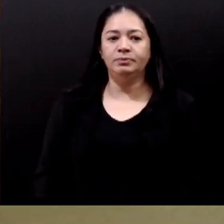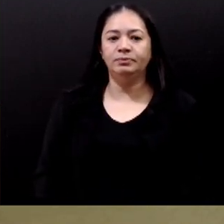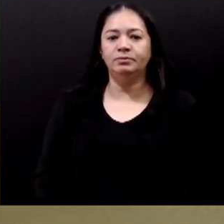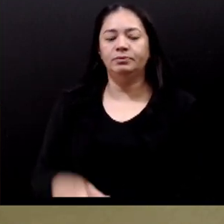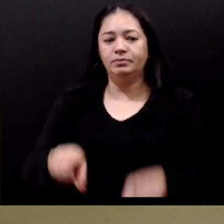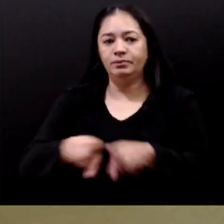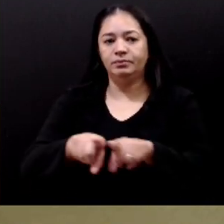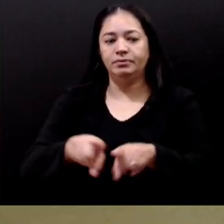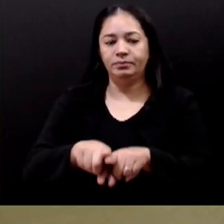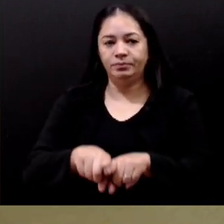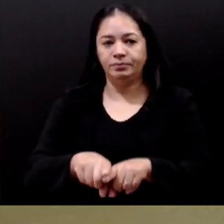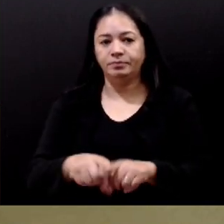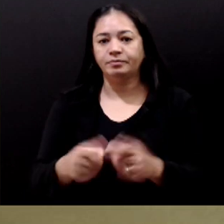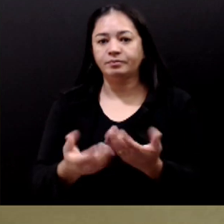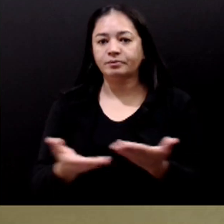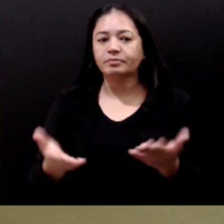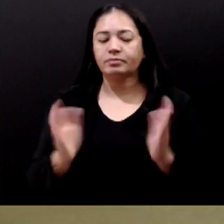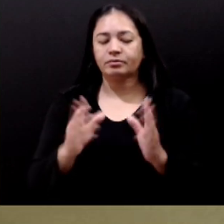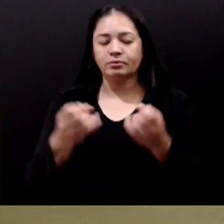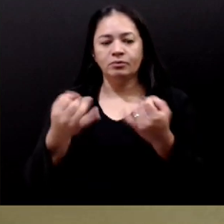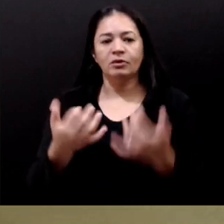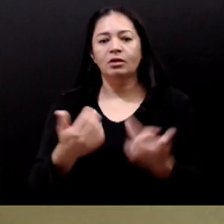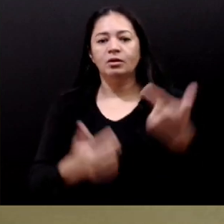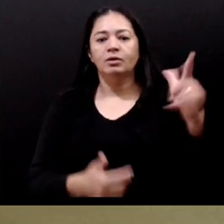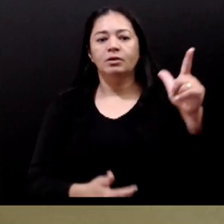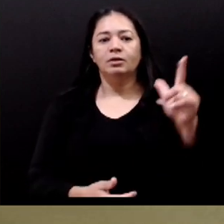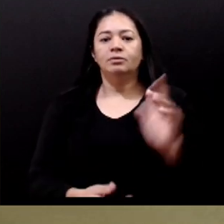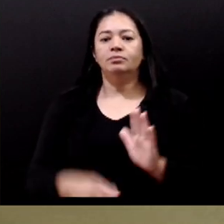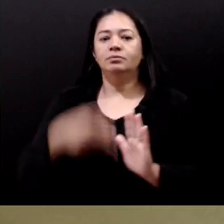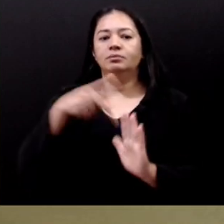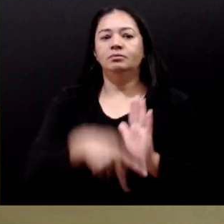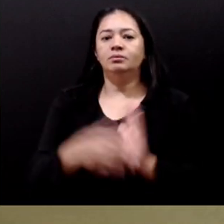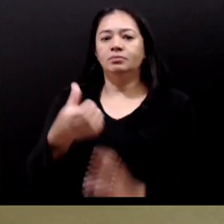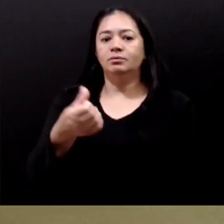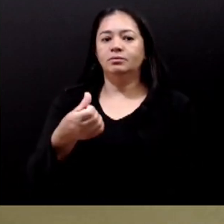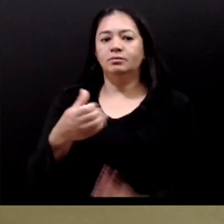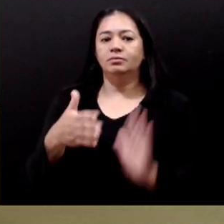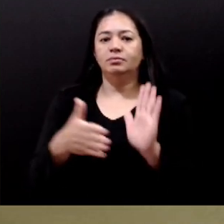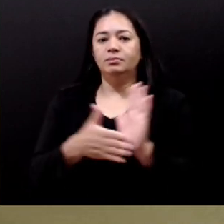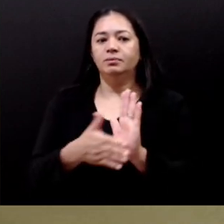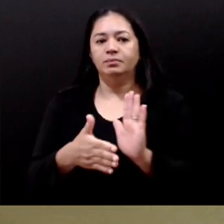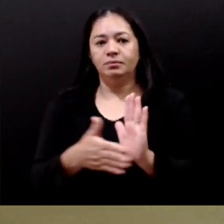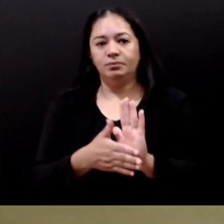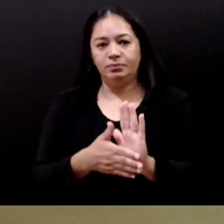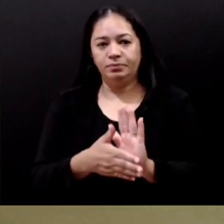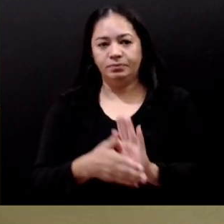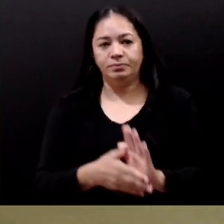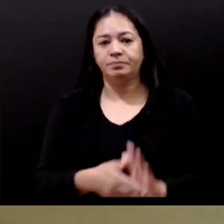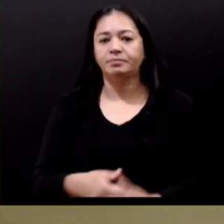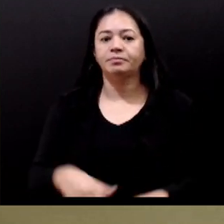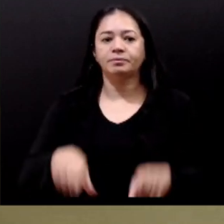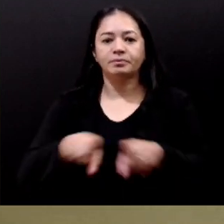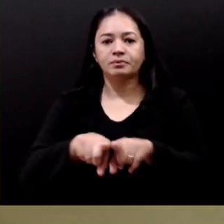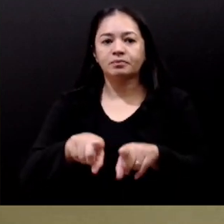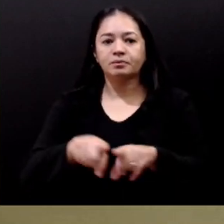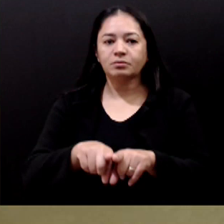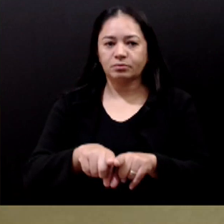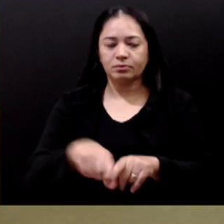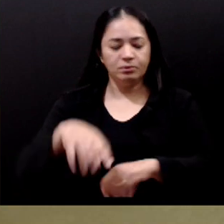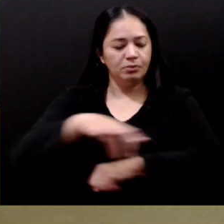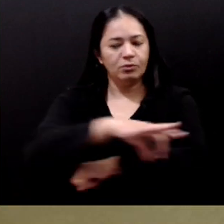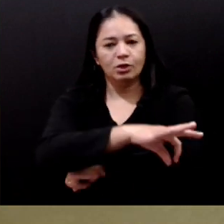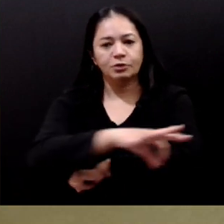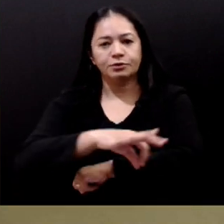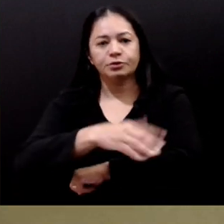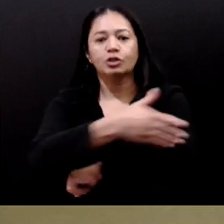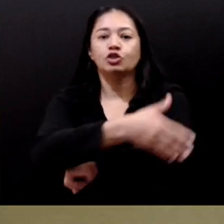que eu acabei de falar, outros 6 projetos estão na pauta de comissão, incluindo propostas de denominação de ruas, criação de datas